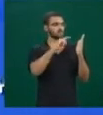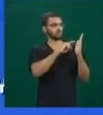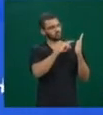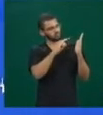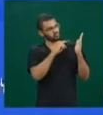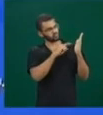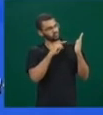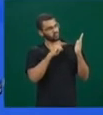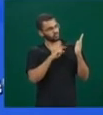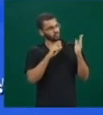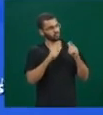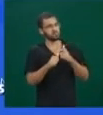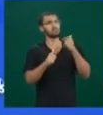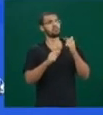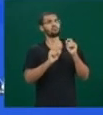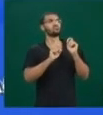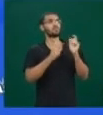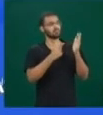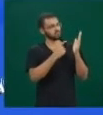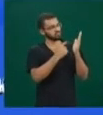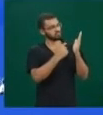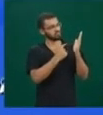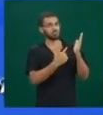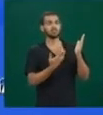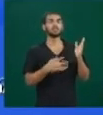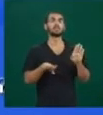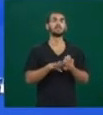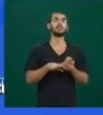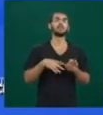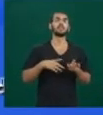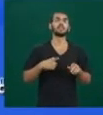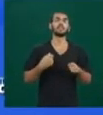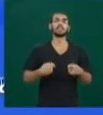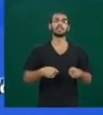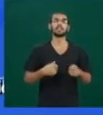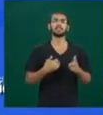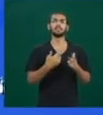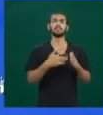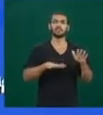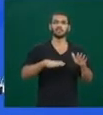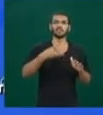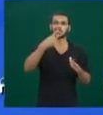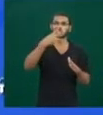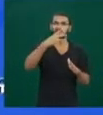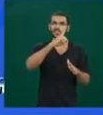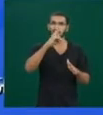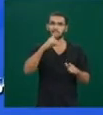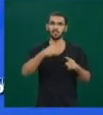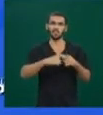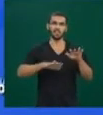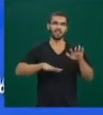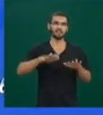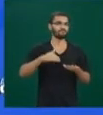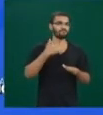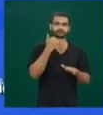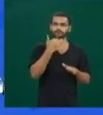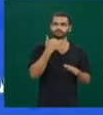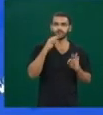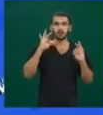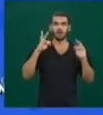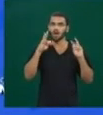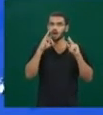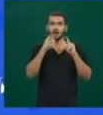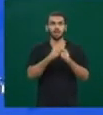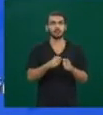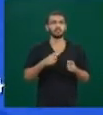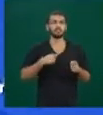fazer primeiro e depois? Ele ainda aconselha estabelecer um cronograma de 3 dias, porque nem sempre é possível fazer tudo, por isso